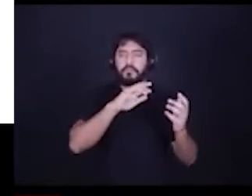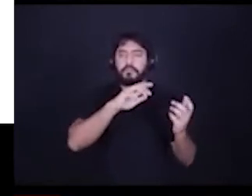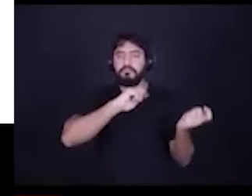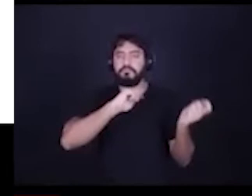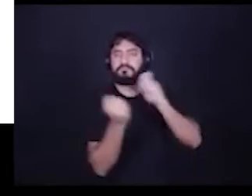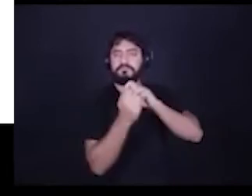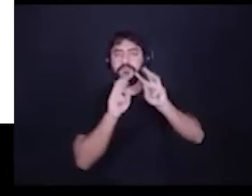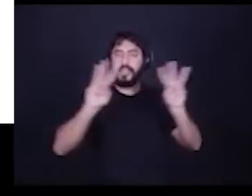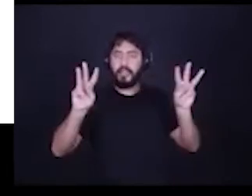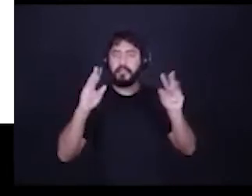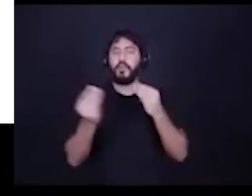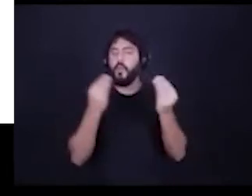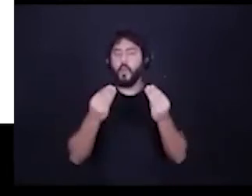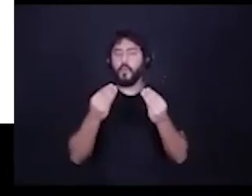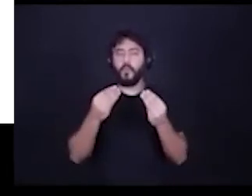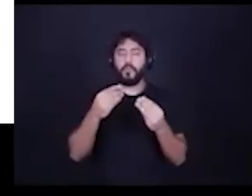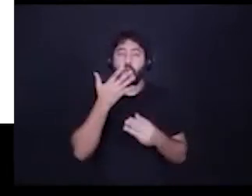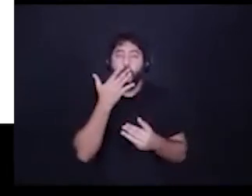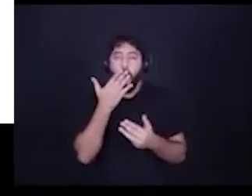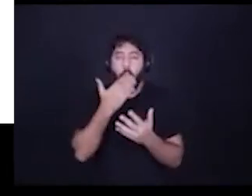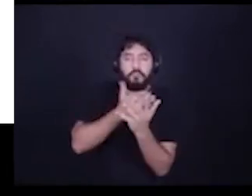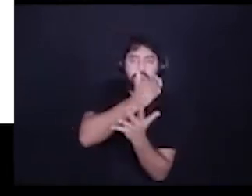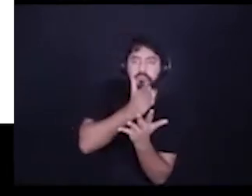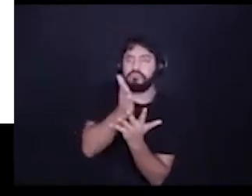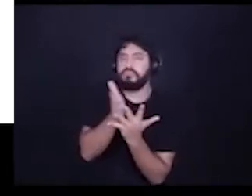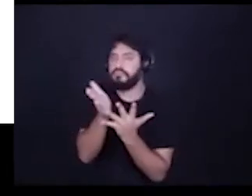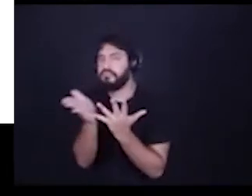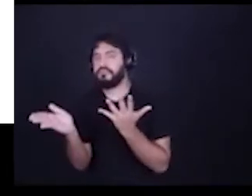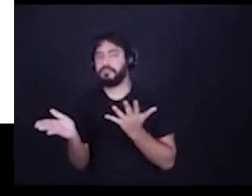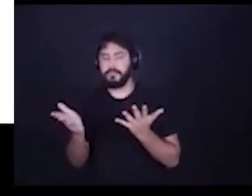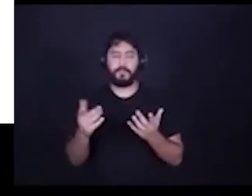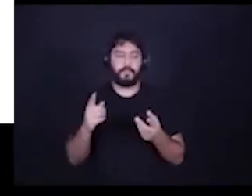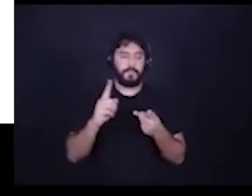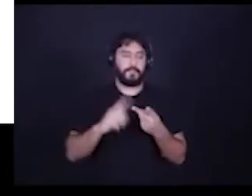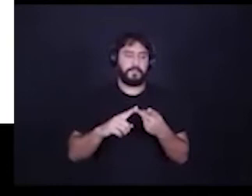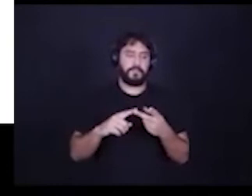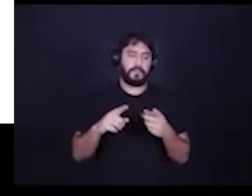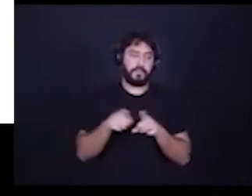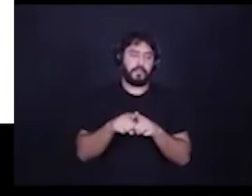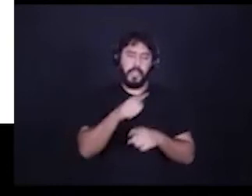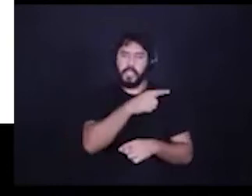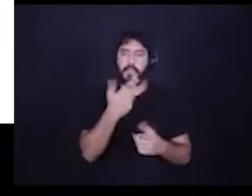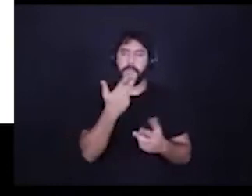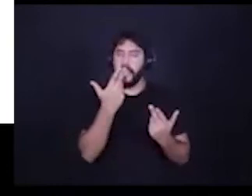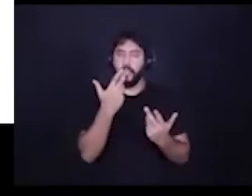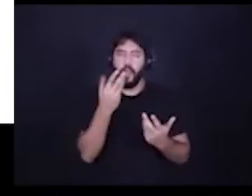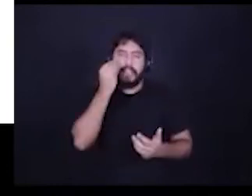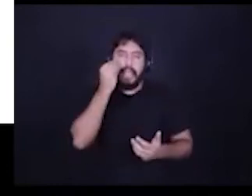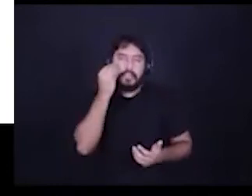essas cores, como é que eu vou desdobrando esses elementos. Aqui são meio que estudos de mockup que eu estou